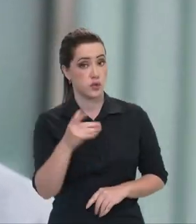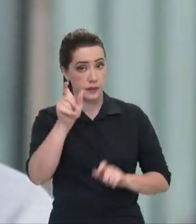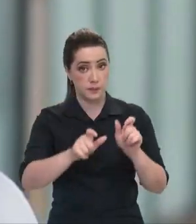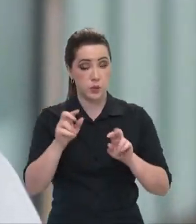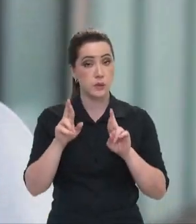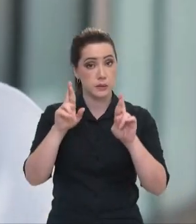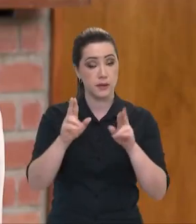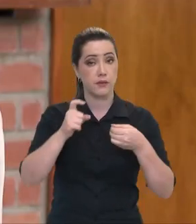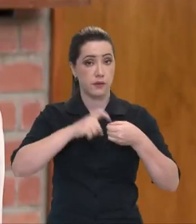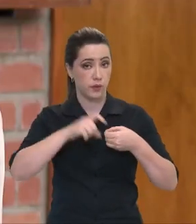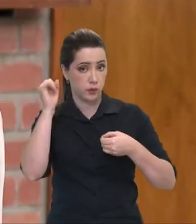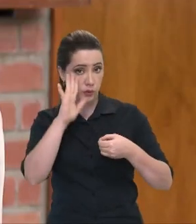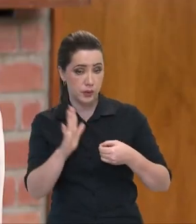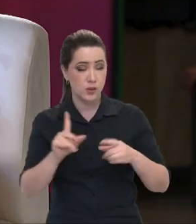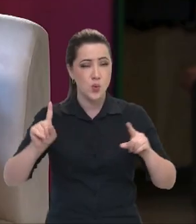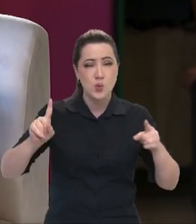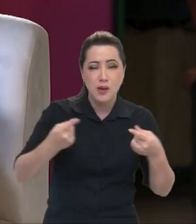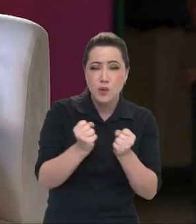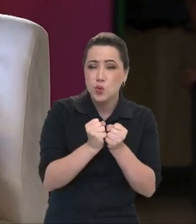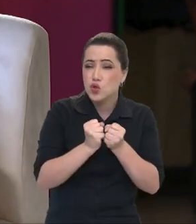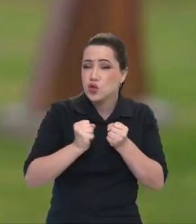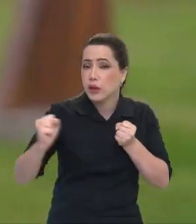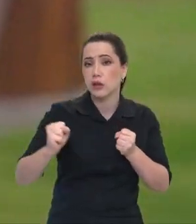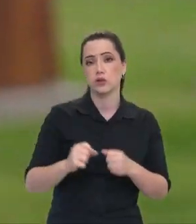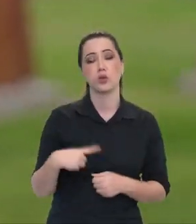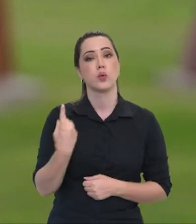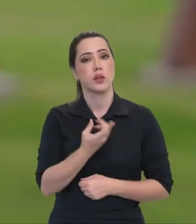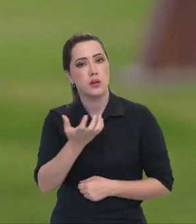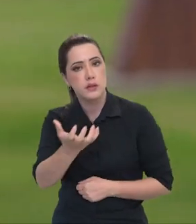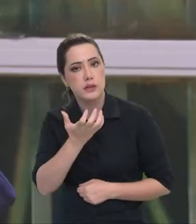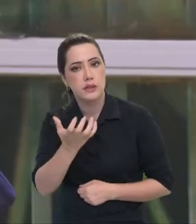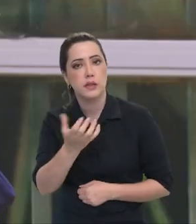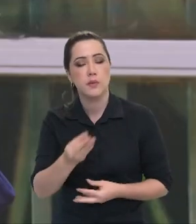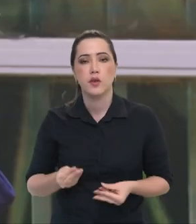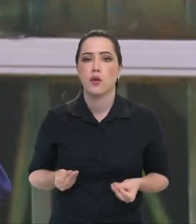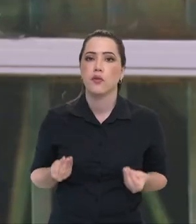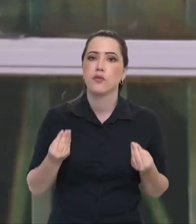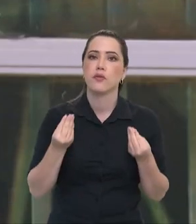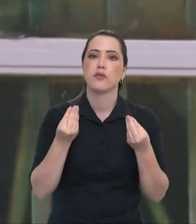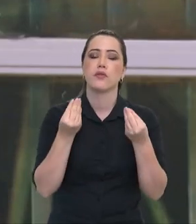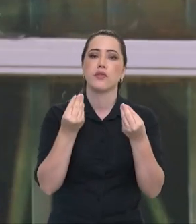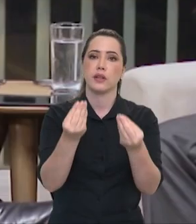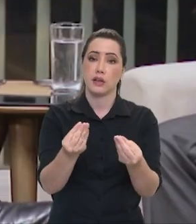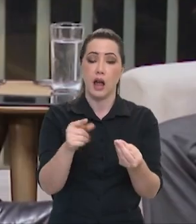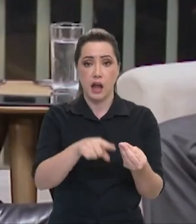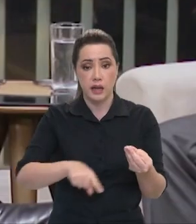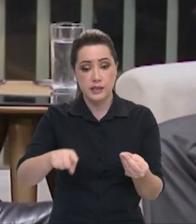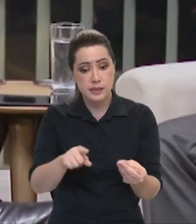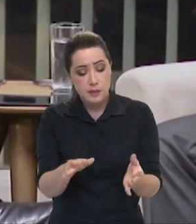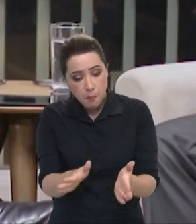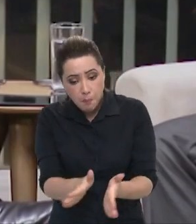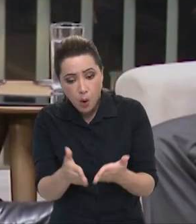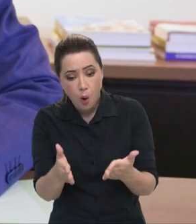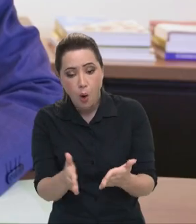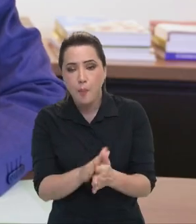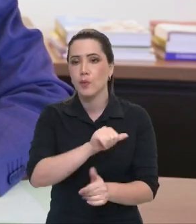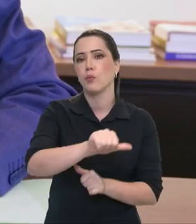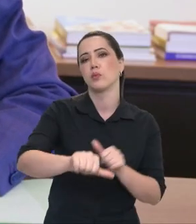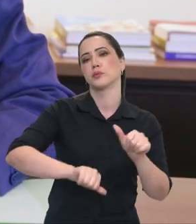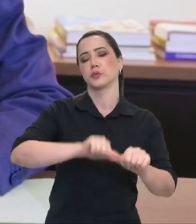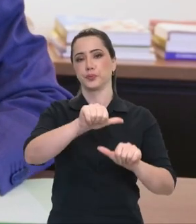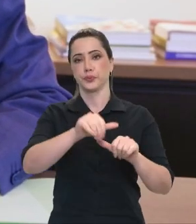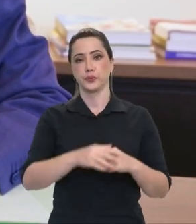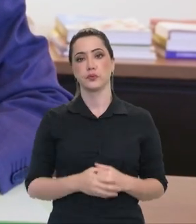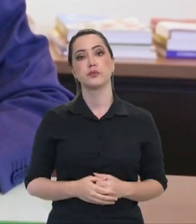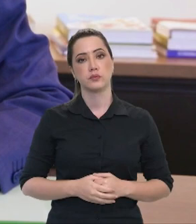O mundo esperava a volta do Brasil. O desafio é gigantesco. O que nós queremos é garantir a retirada de pessoas